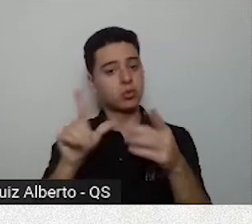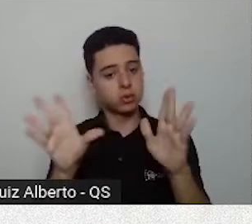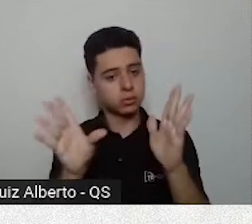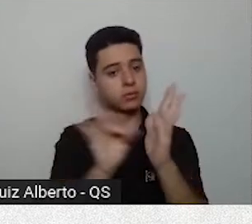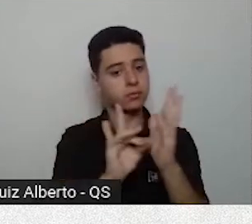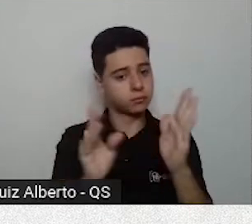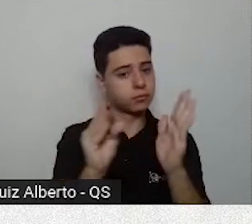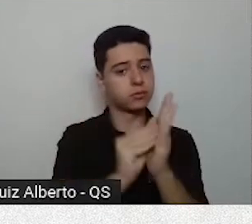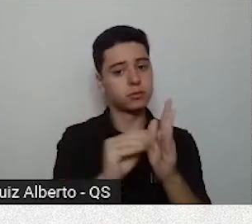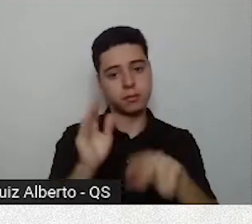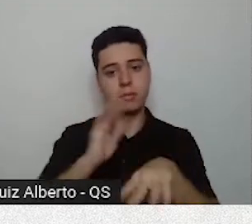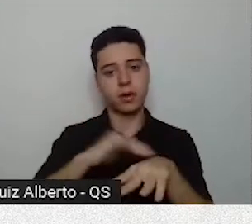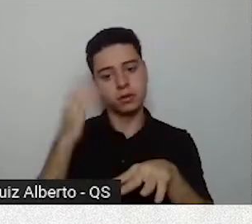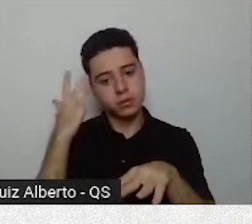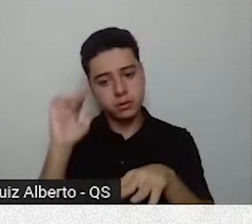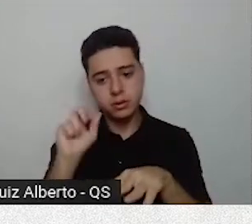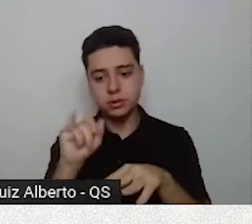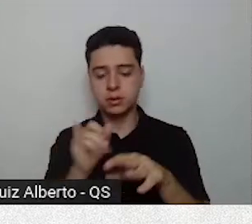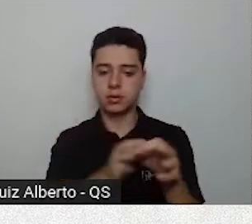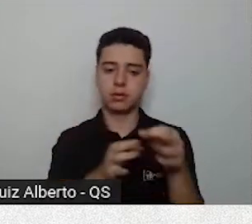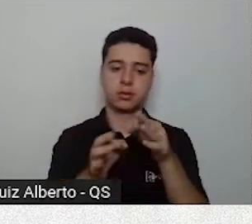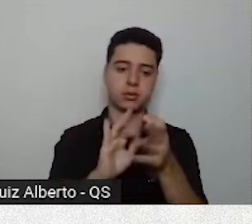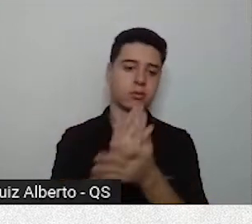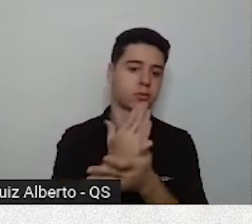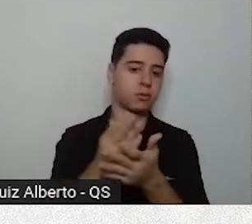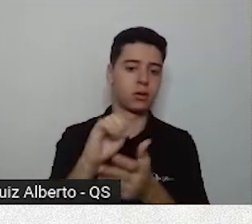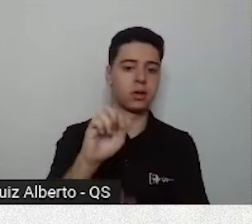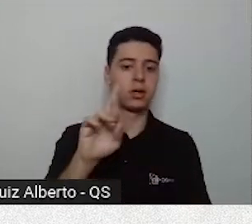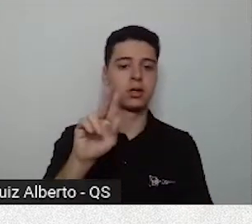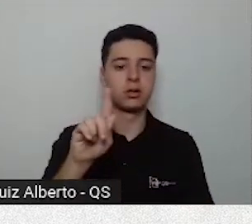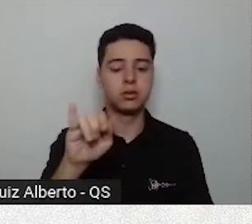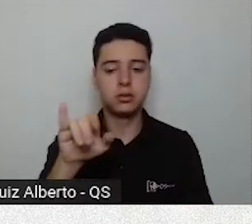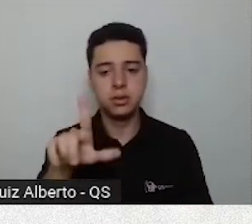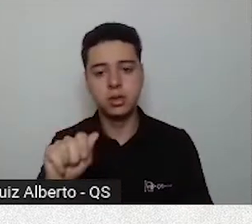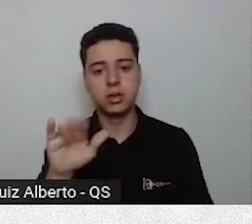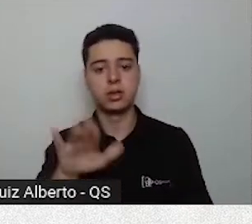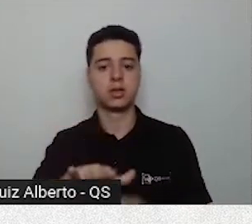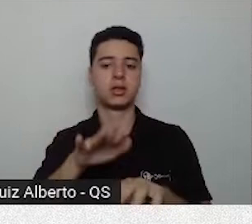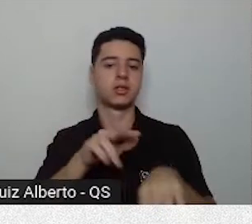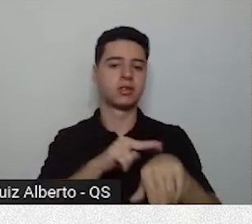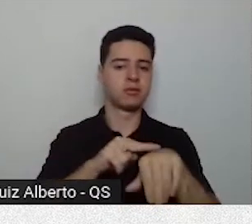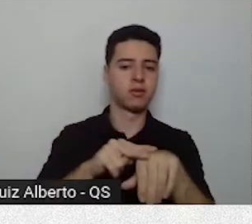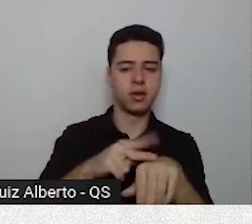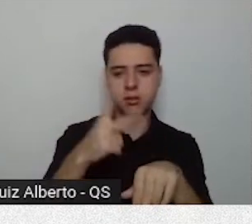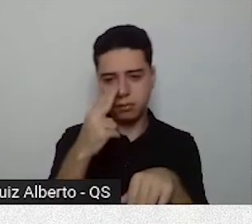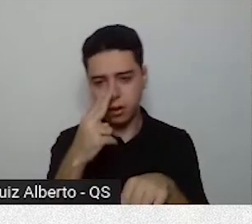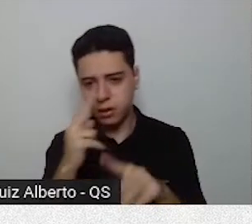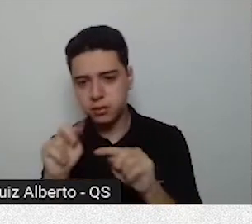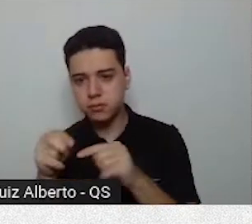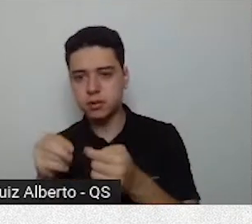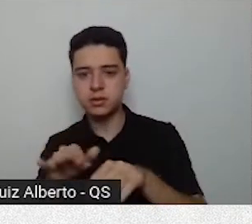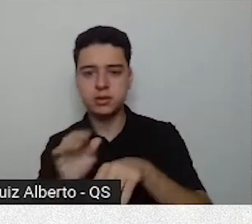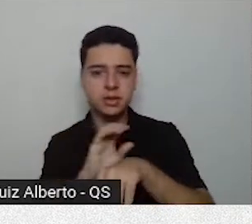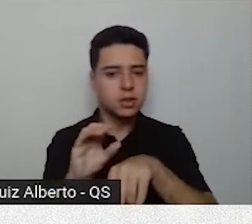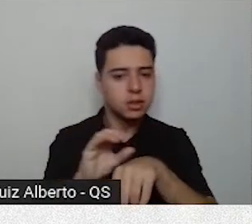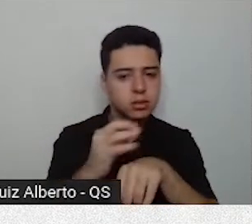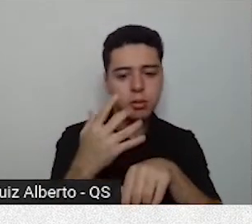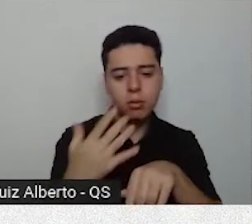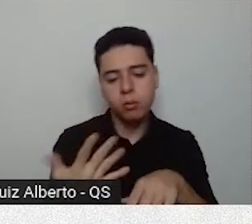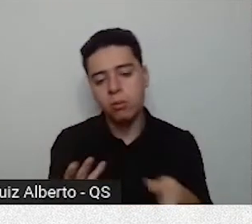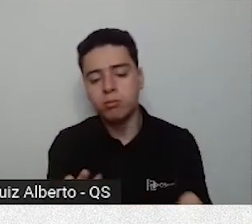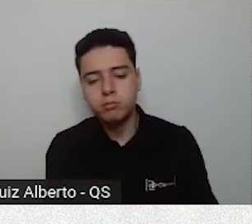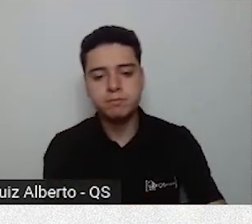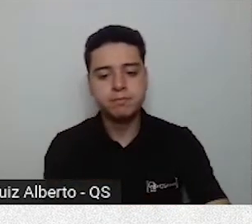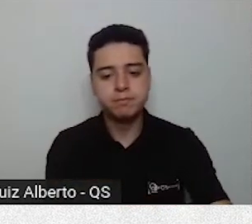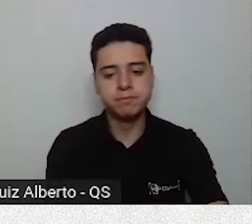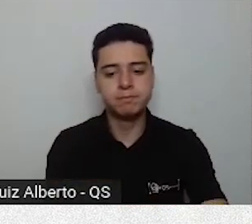alguma propriedade, né, dessa argila, que ela tem uns tons de verde, mas aí ela ficou um pouco cinza.